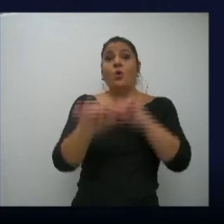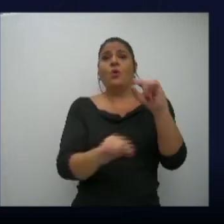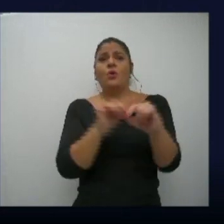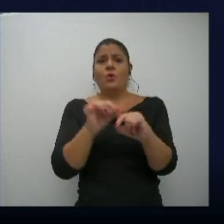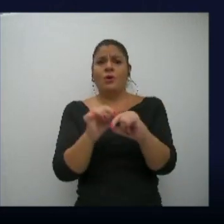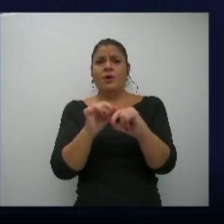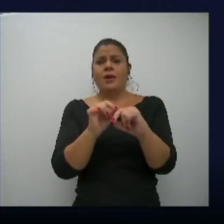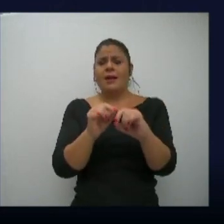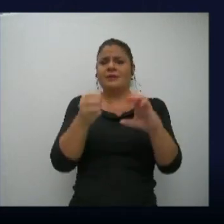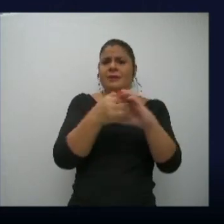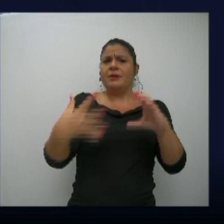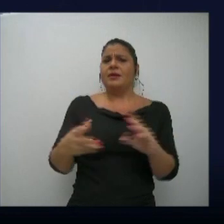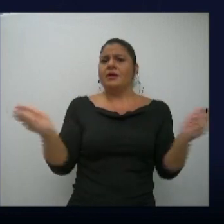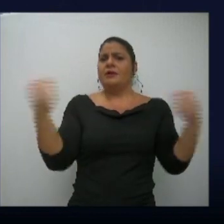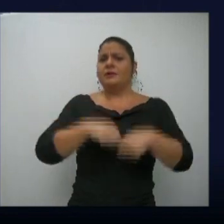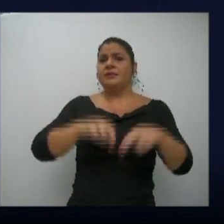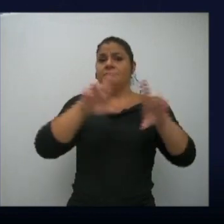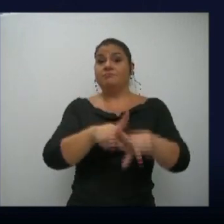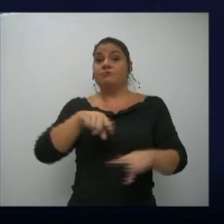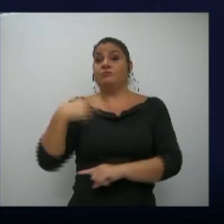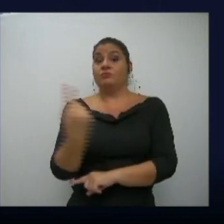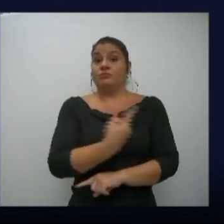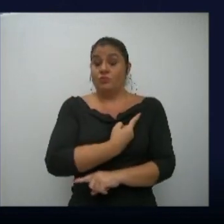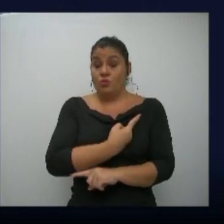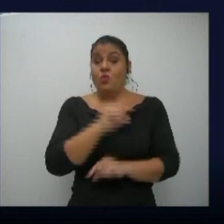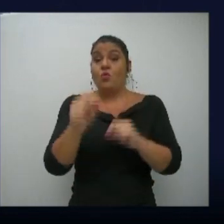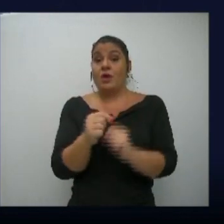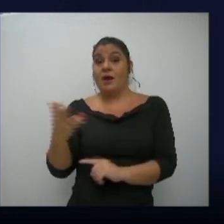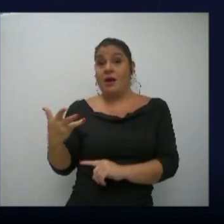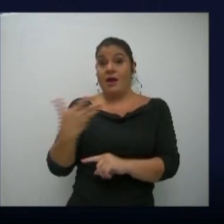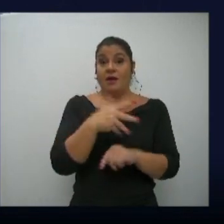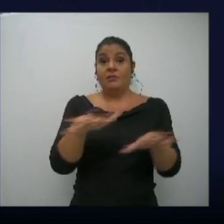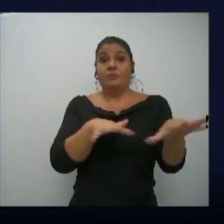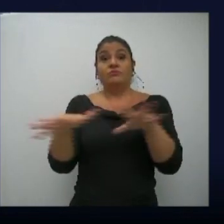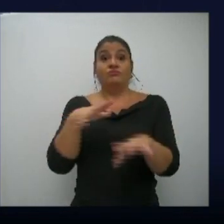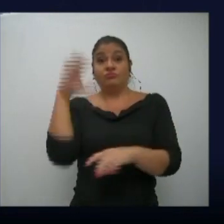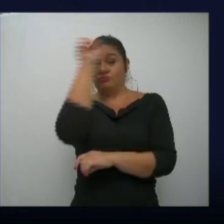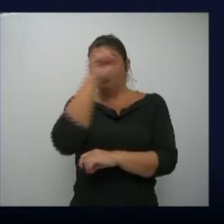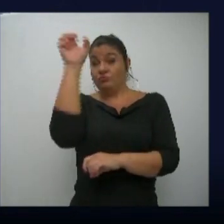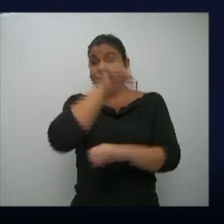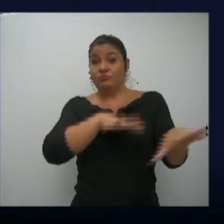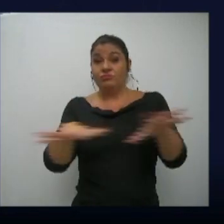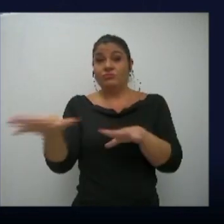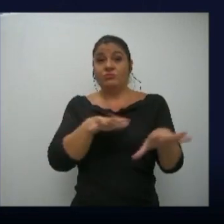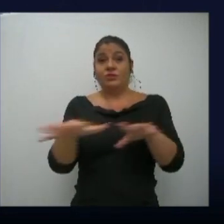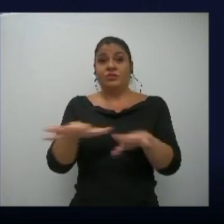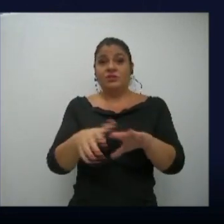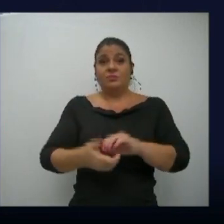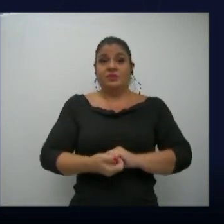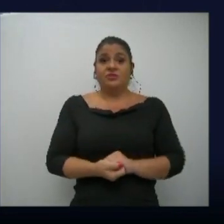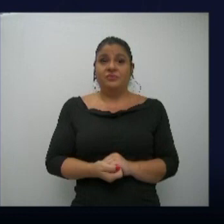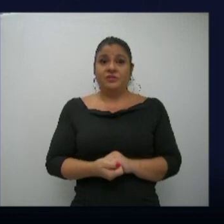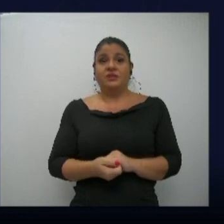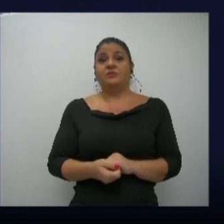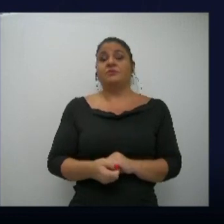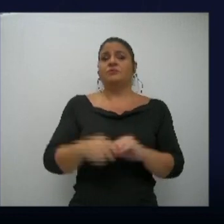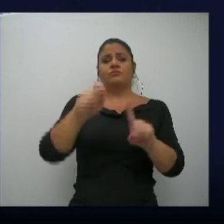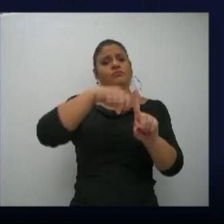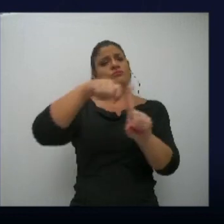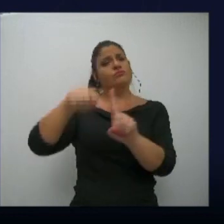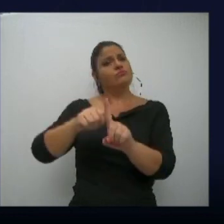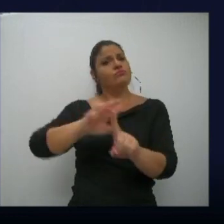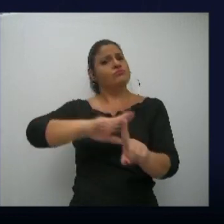essa característica a cidade é um diferencial competitivo nós andar rápido mover rápido aprender rápido a gente está toda semana não é mesmo